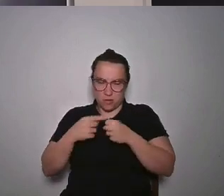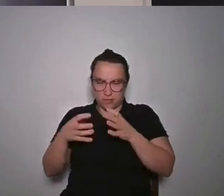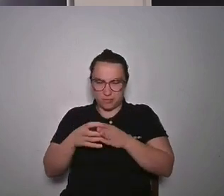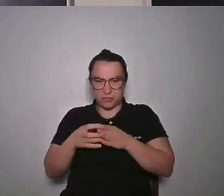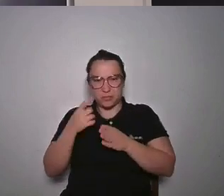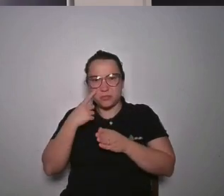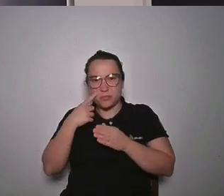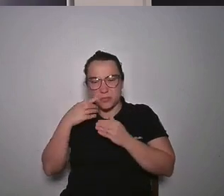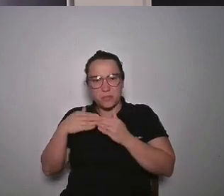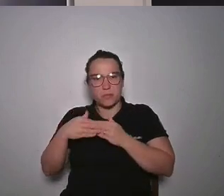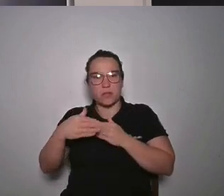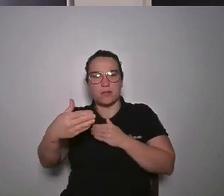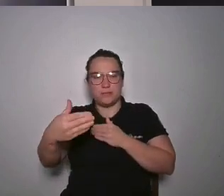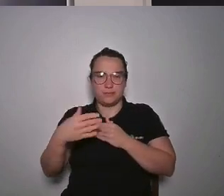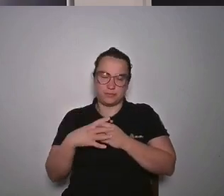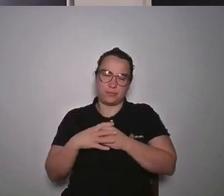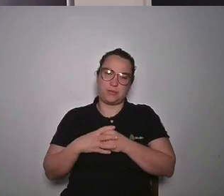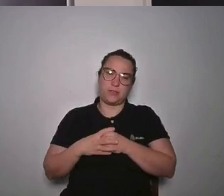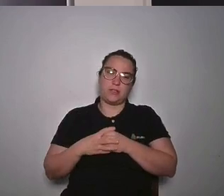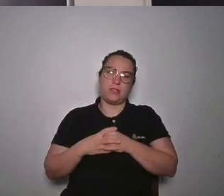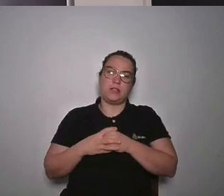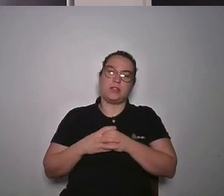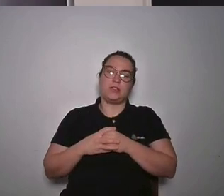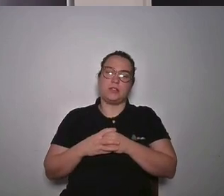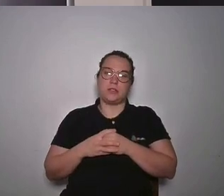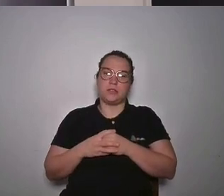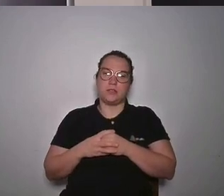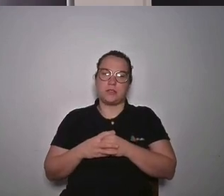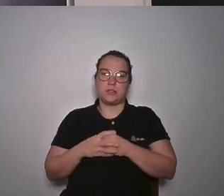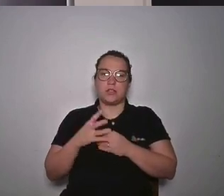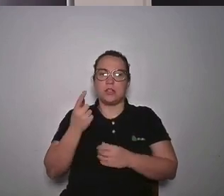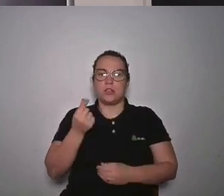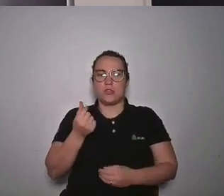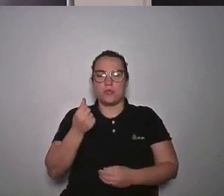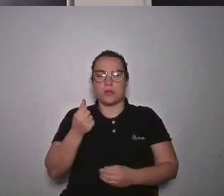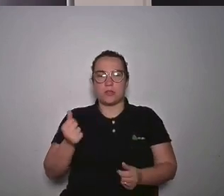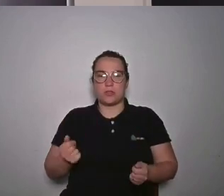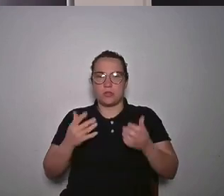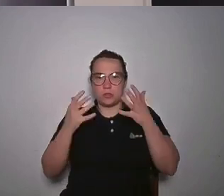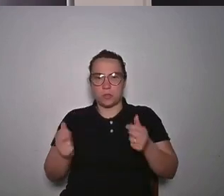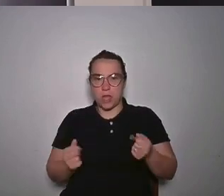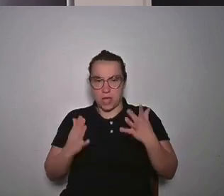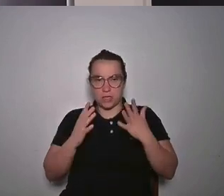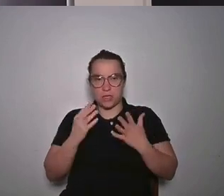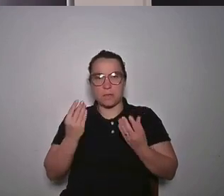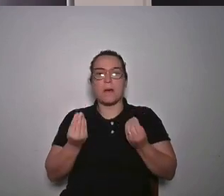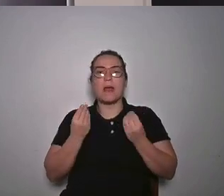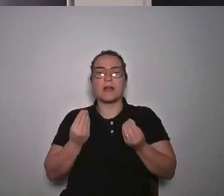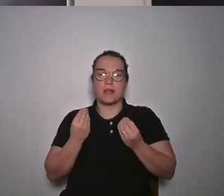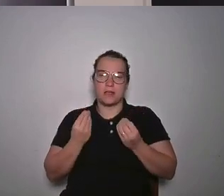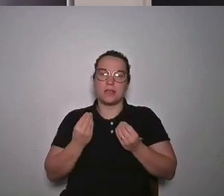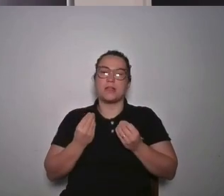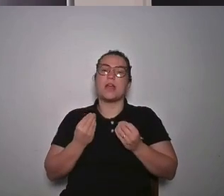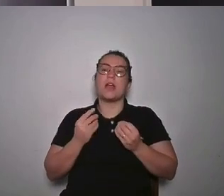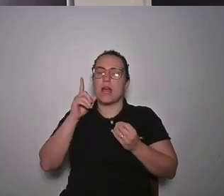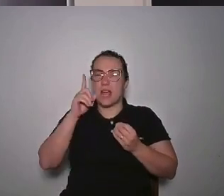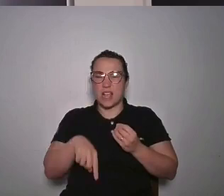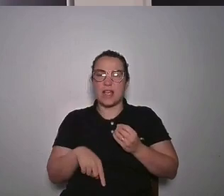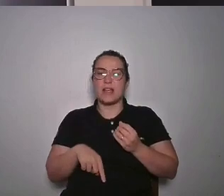mais à frente de uma verba de despesa é para cumprir e suprir